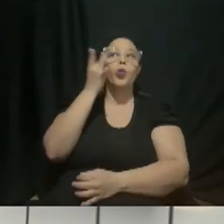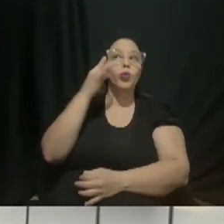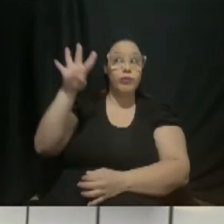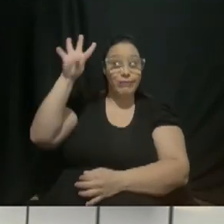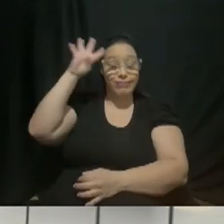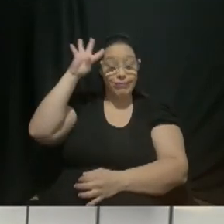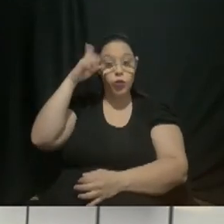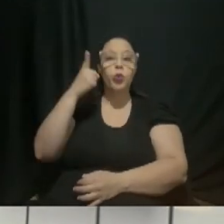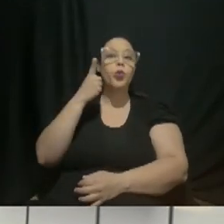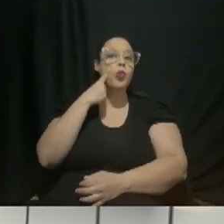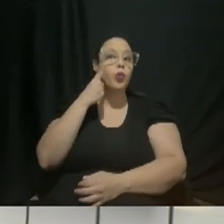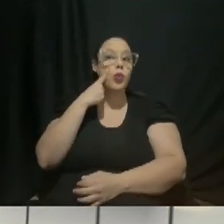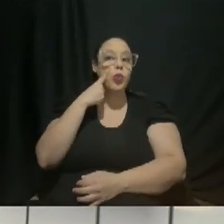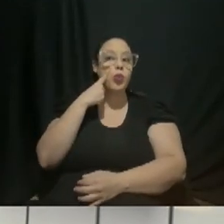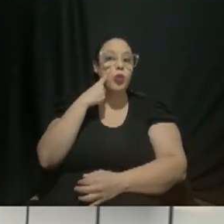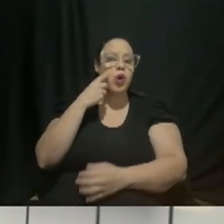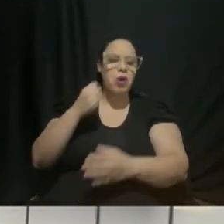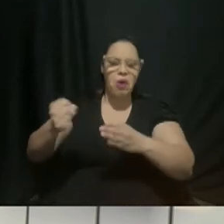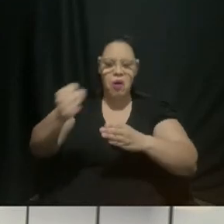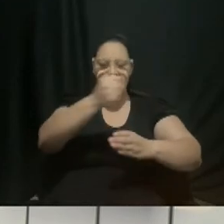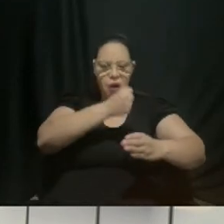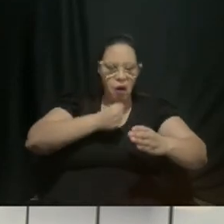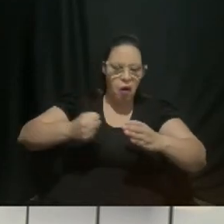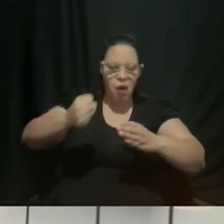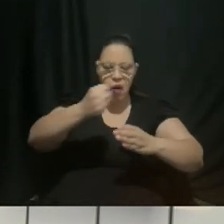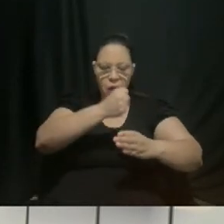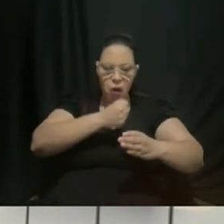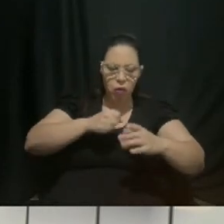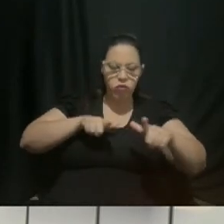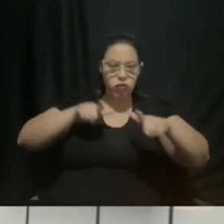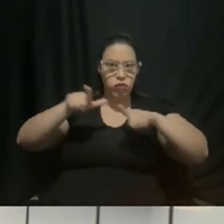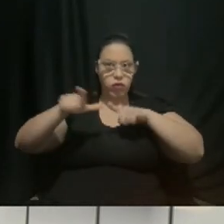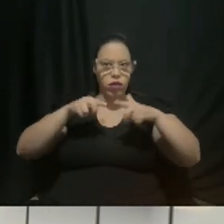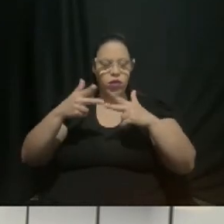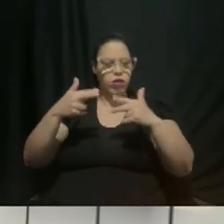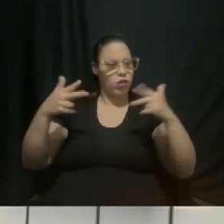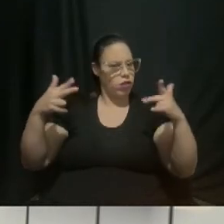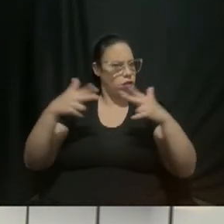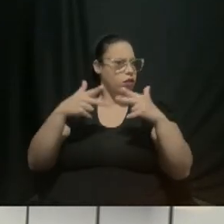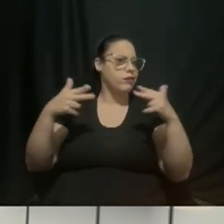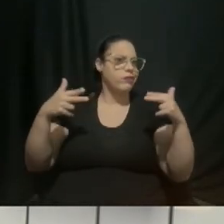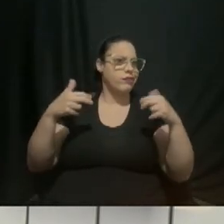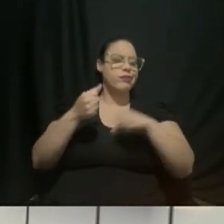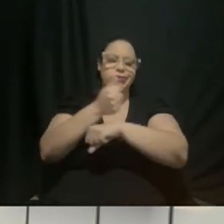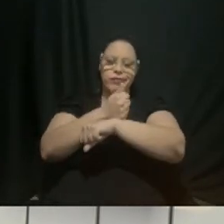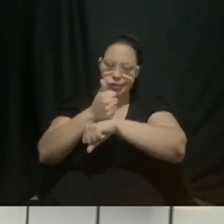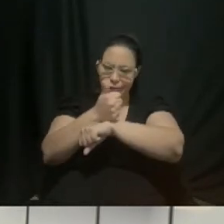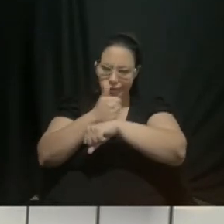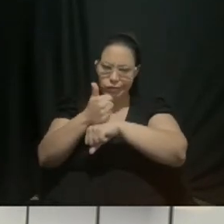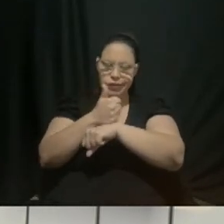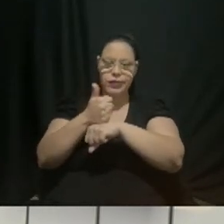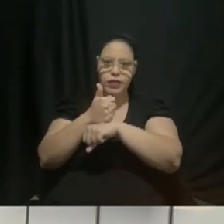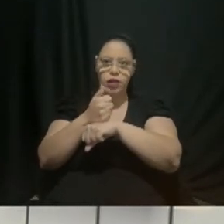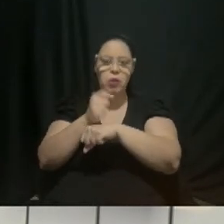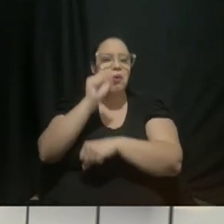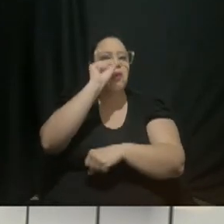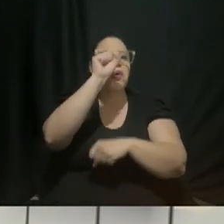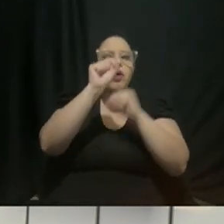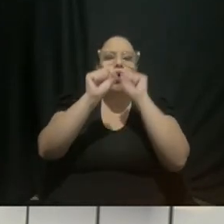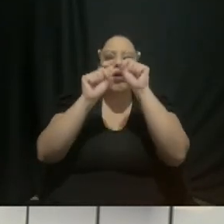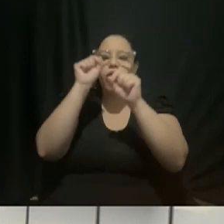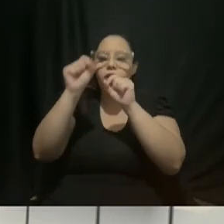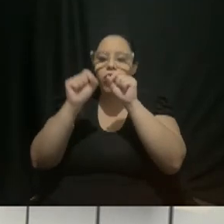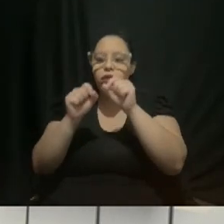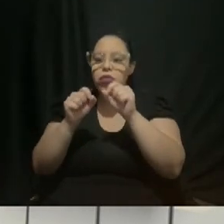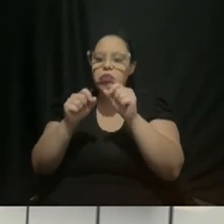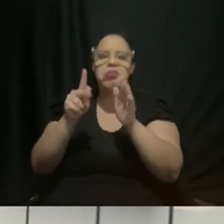a cozinha é um local de trabalho para diversos tipos de profissionais e cada um deles tem um papel importante